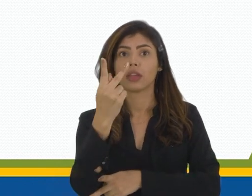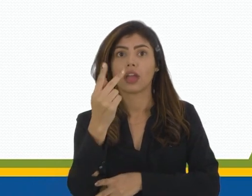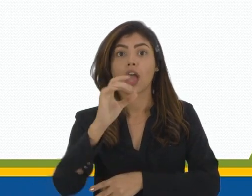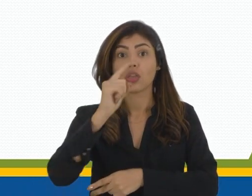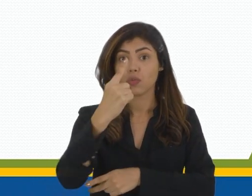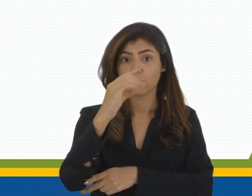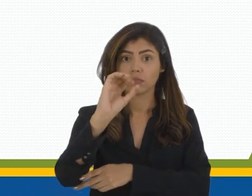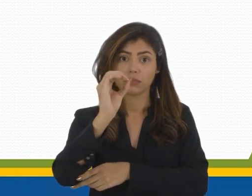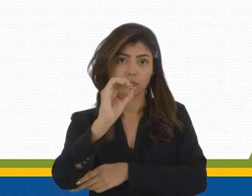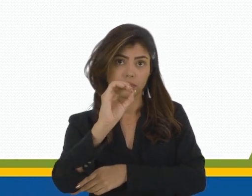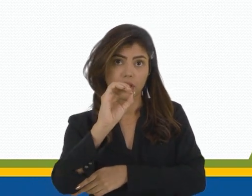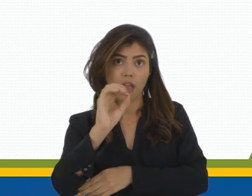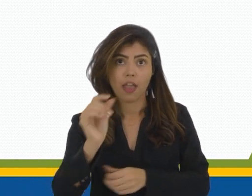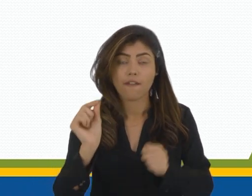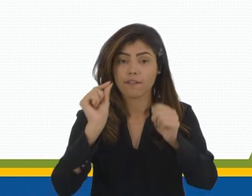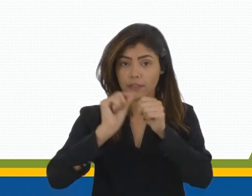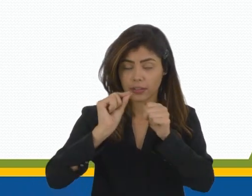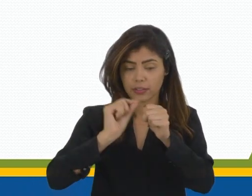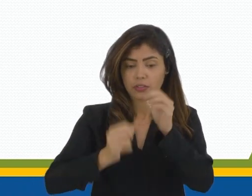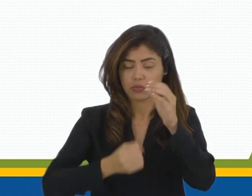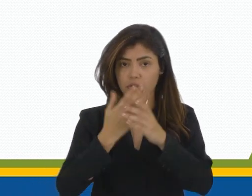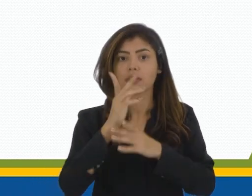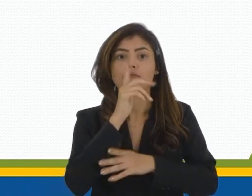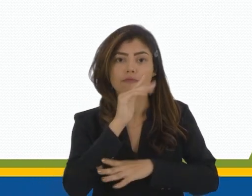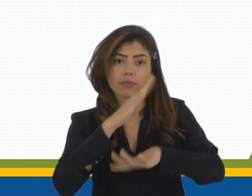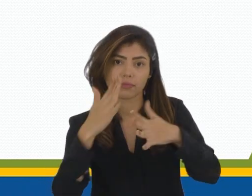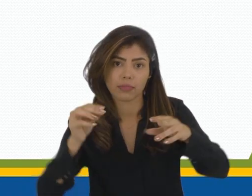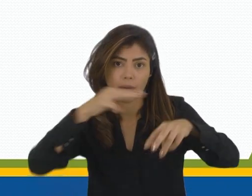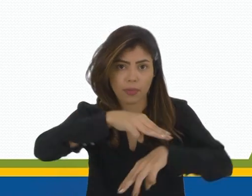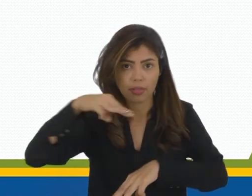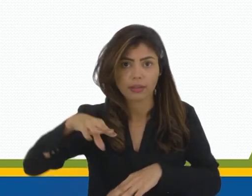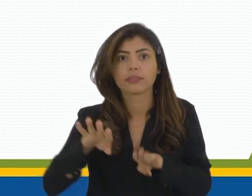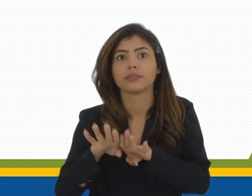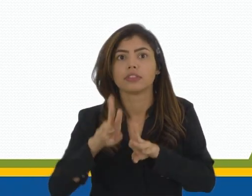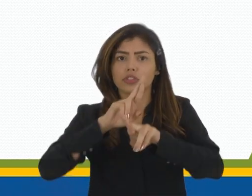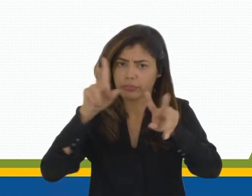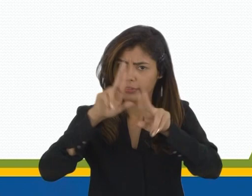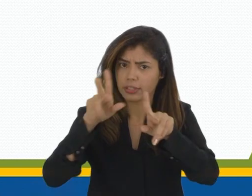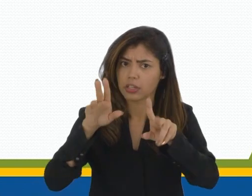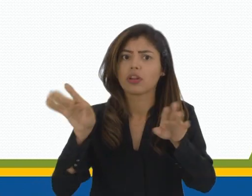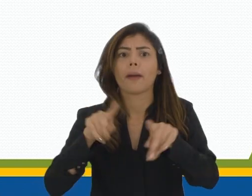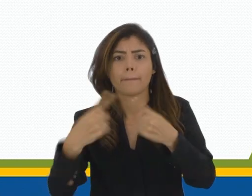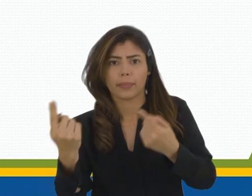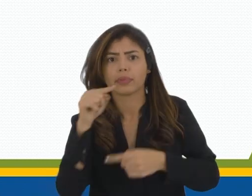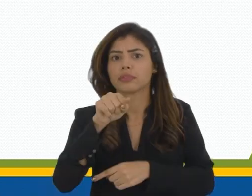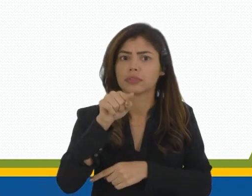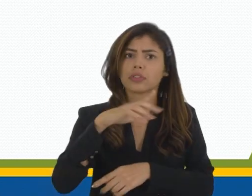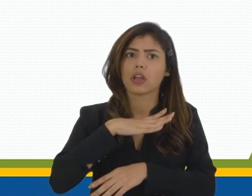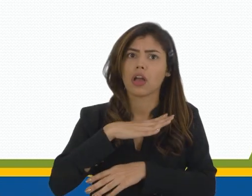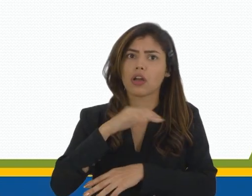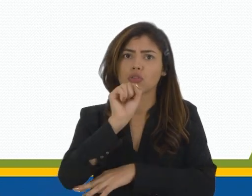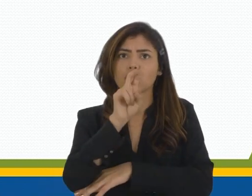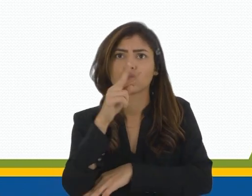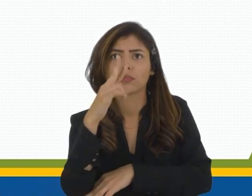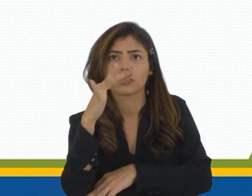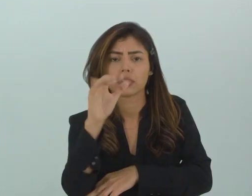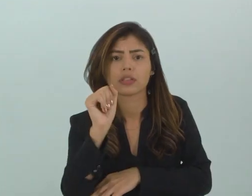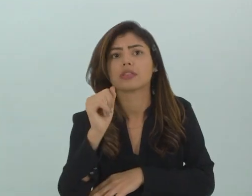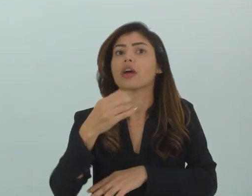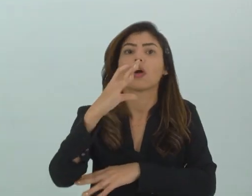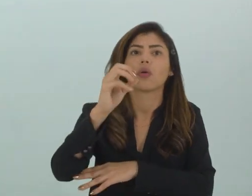de oxigênio formando a molécula da água. Elementos químicos diferentes, portanto, é uma substância